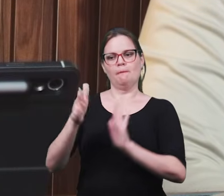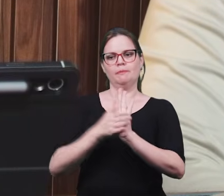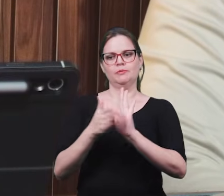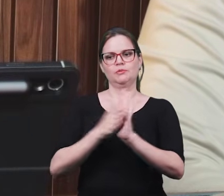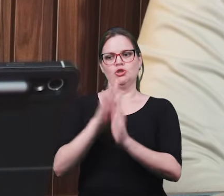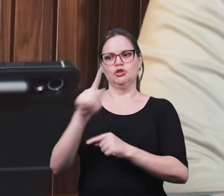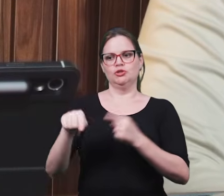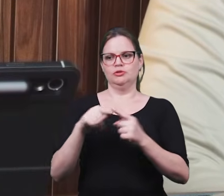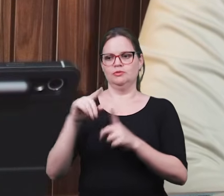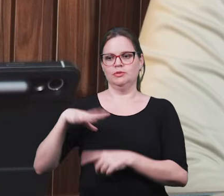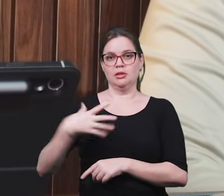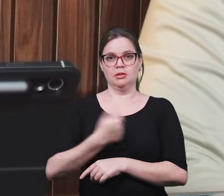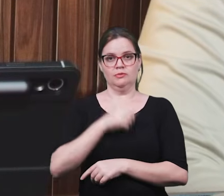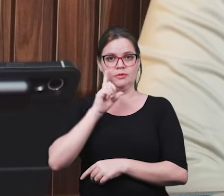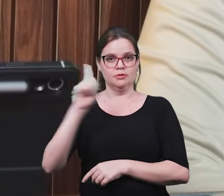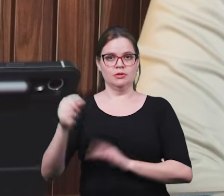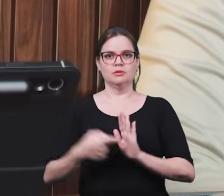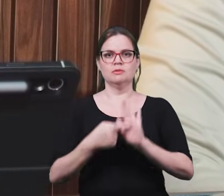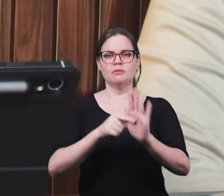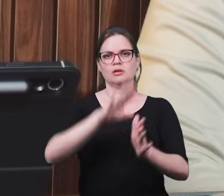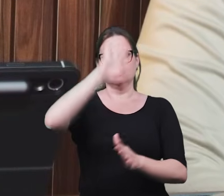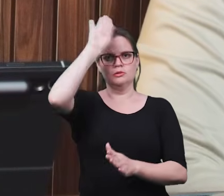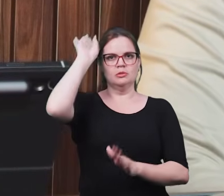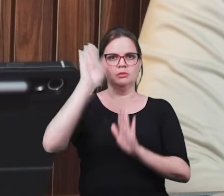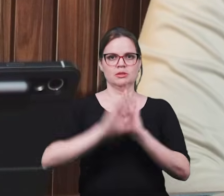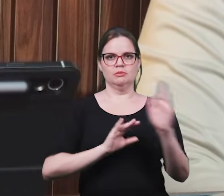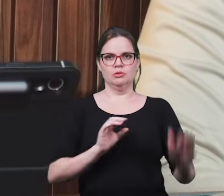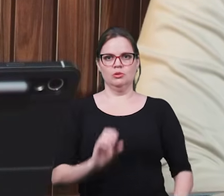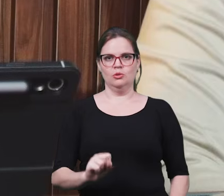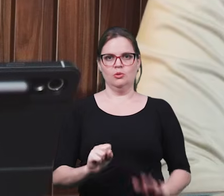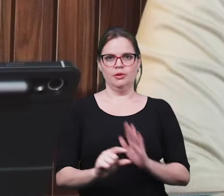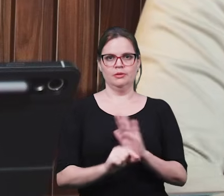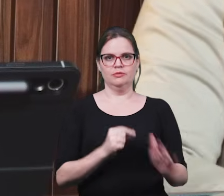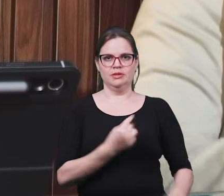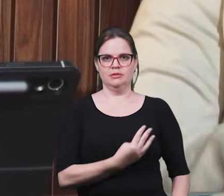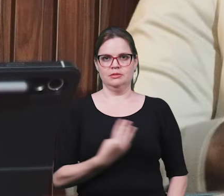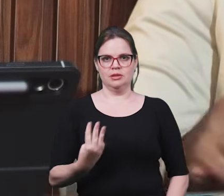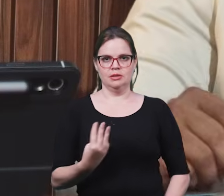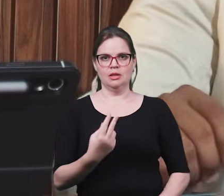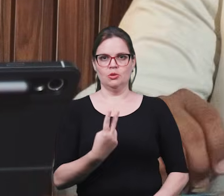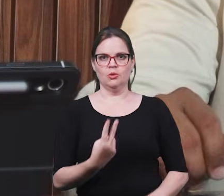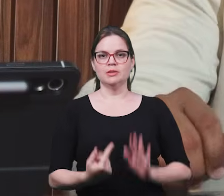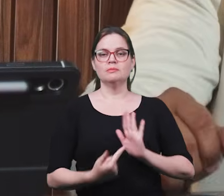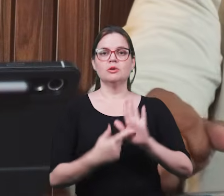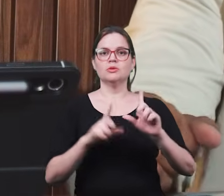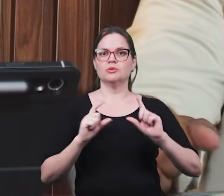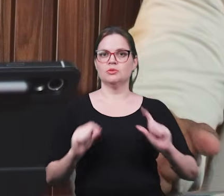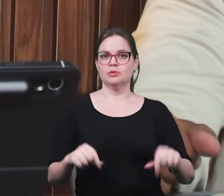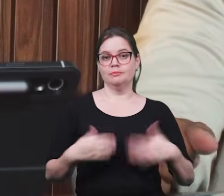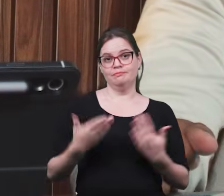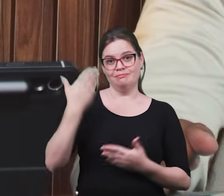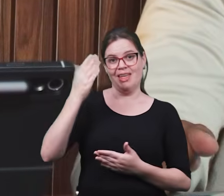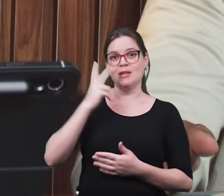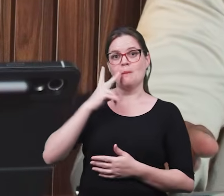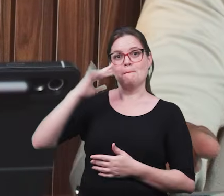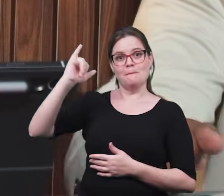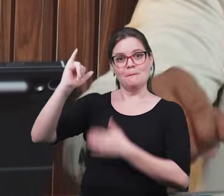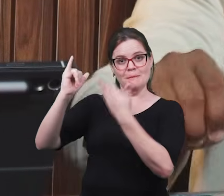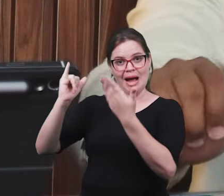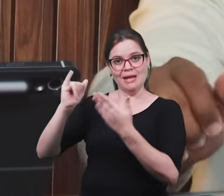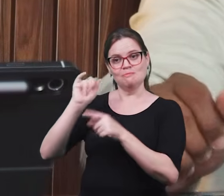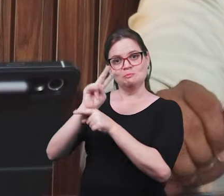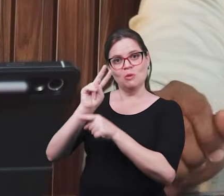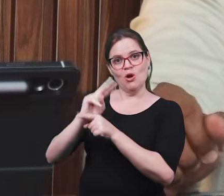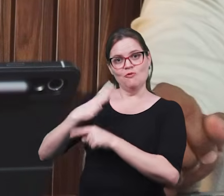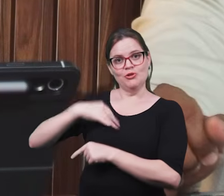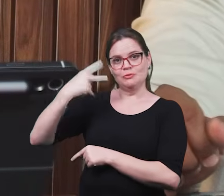Nós podemos ver isso lá em Romanos 8,32, que nos diz: aquele que nem mesmo ao seu próprio Filho